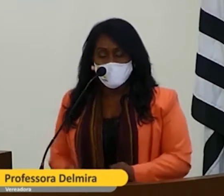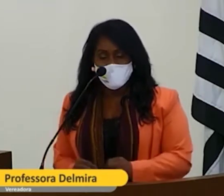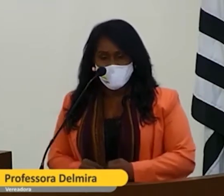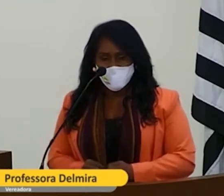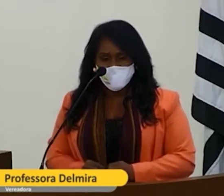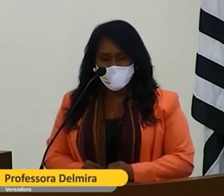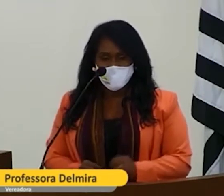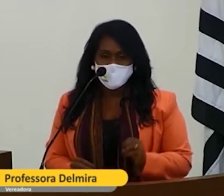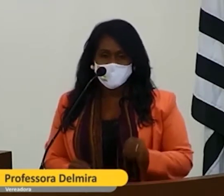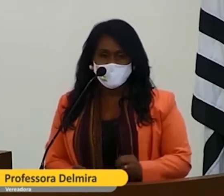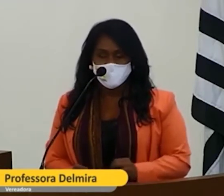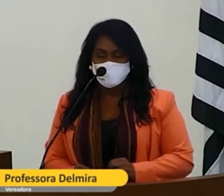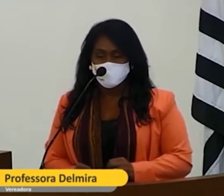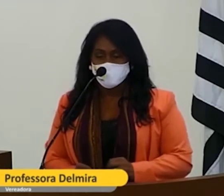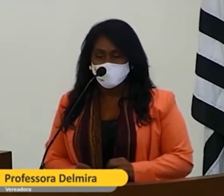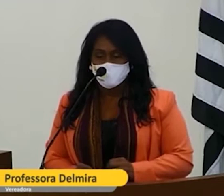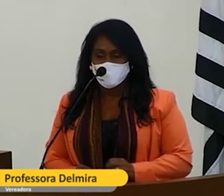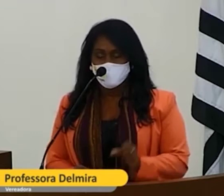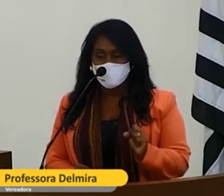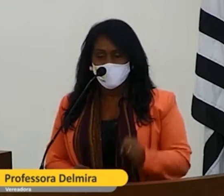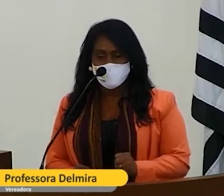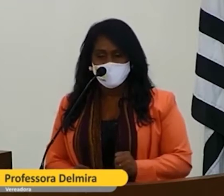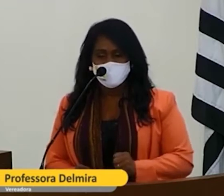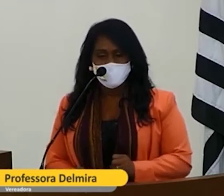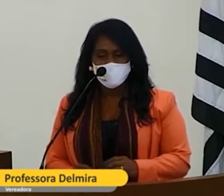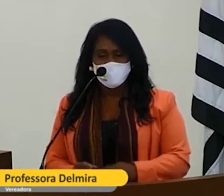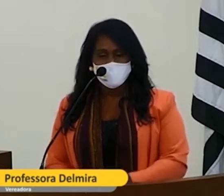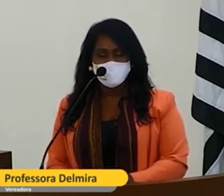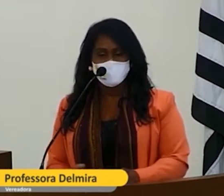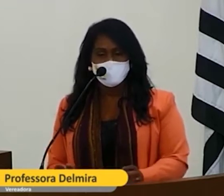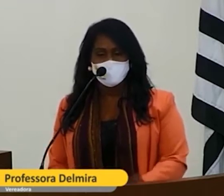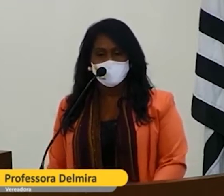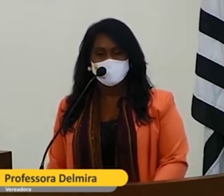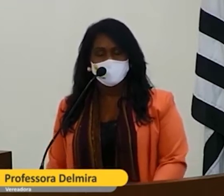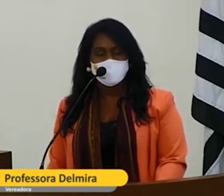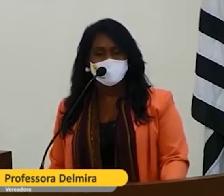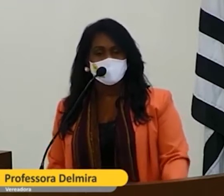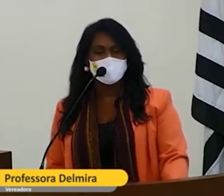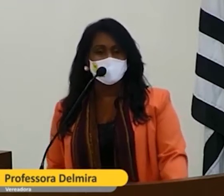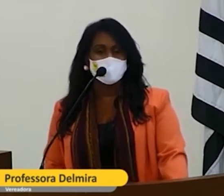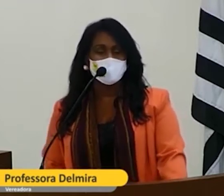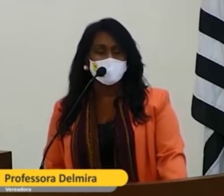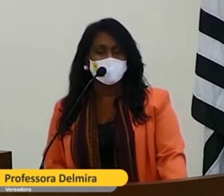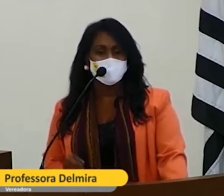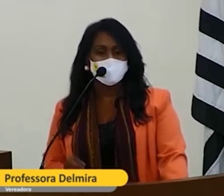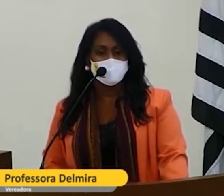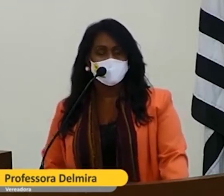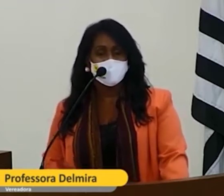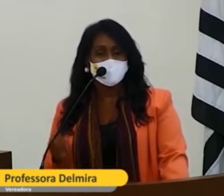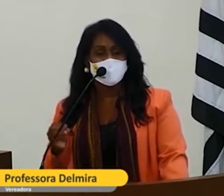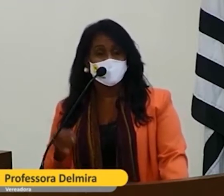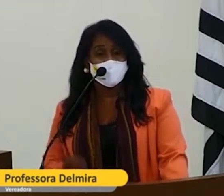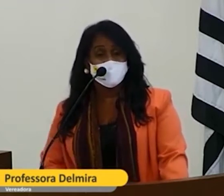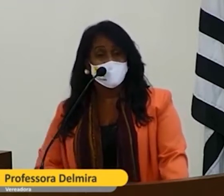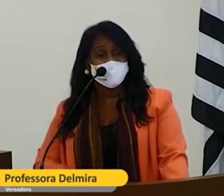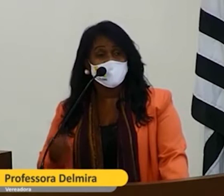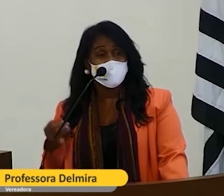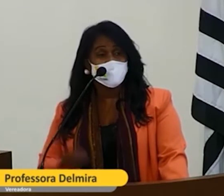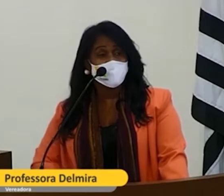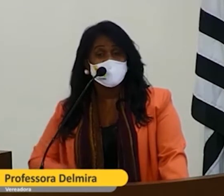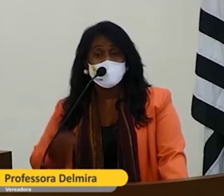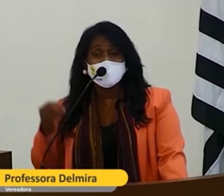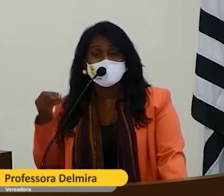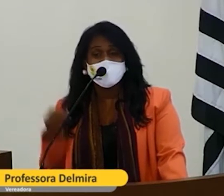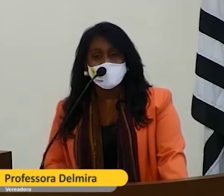O que me fez a pensar? Quando eu questiono, é o dinheiro do pão, mas nós sabemos que no nosso município nós temos pessoas que